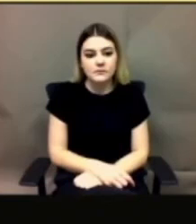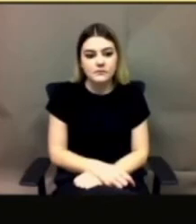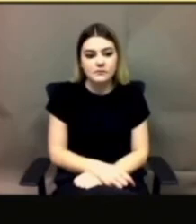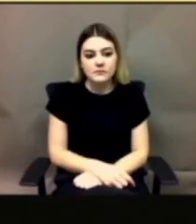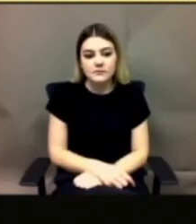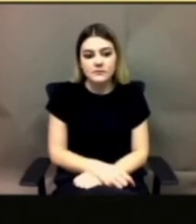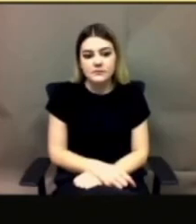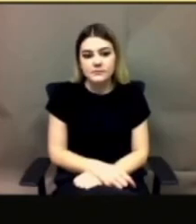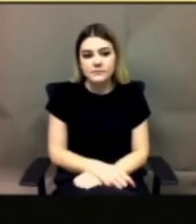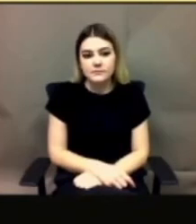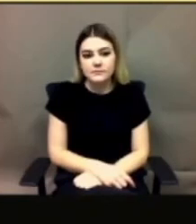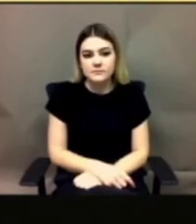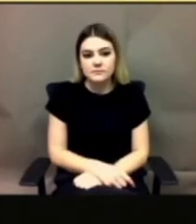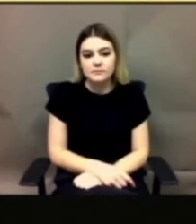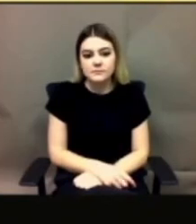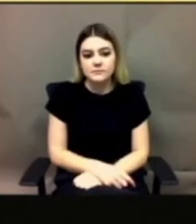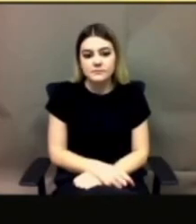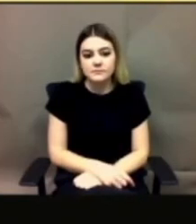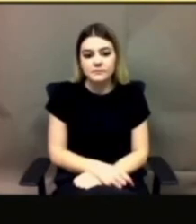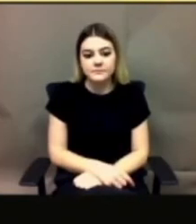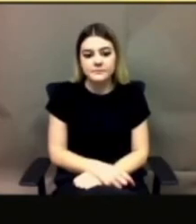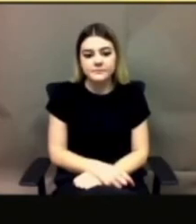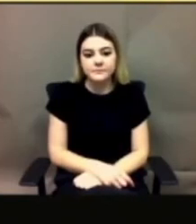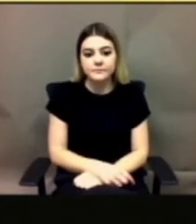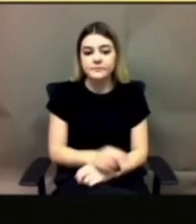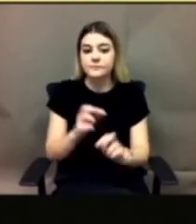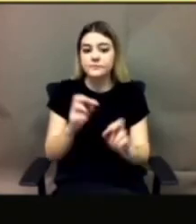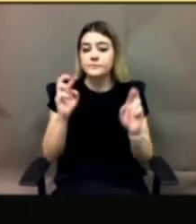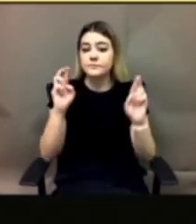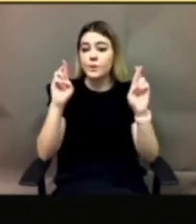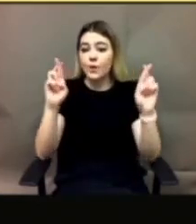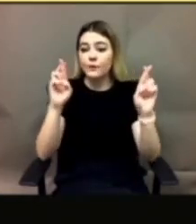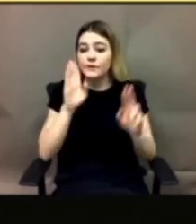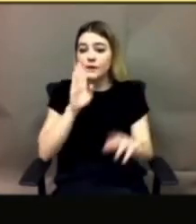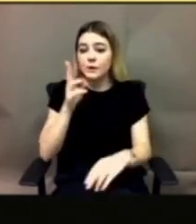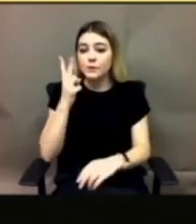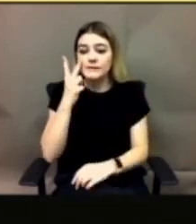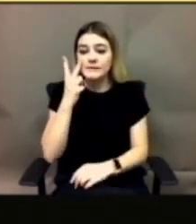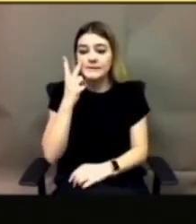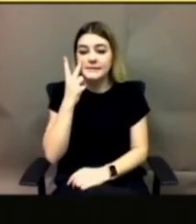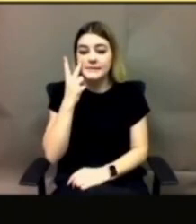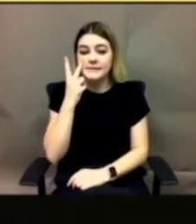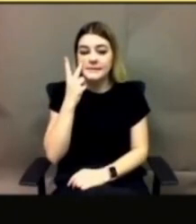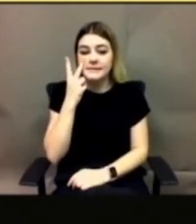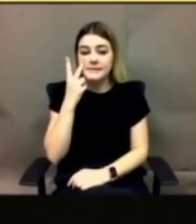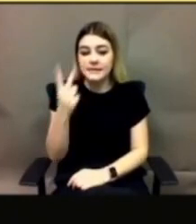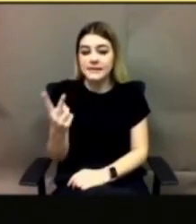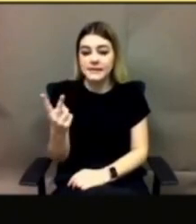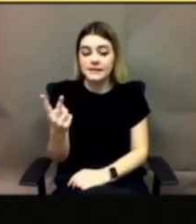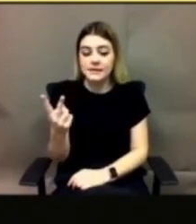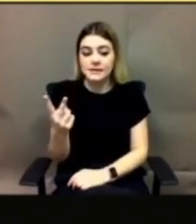Espera aí. Uma coisa interessante. Será que eu consigo mudar minha câmera aqui? Então. Eu espero que vocês vejam.